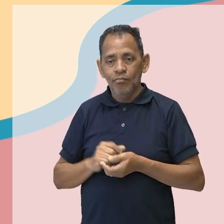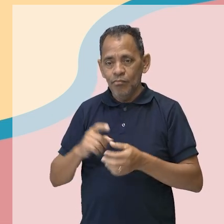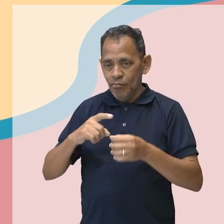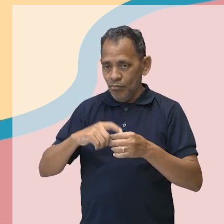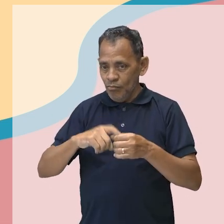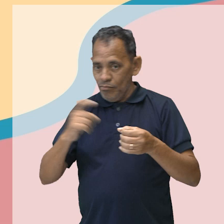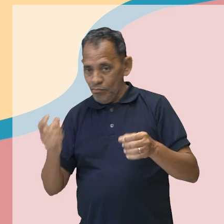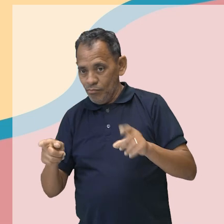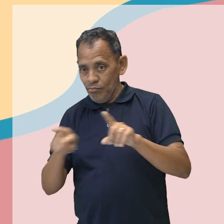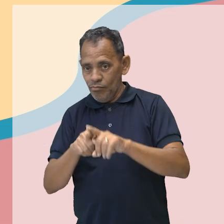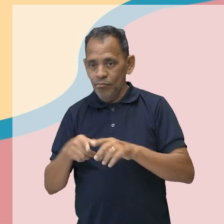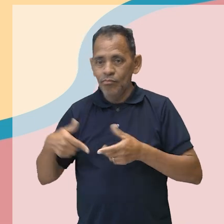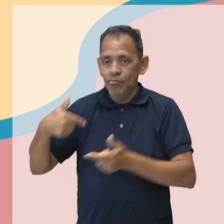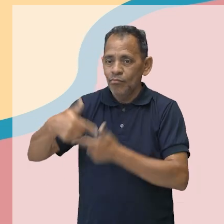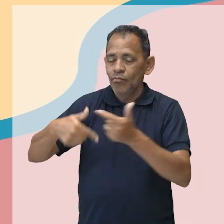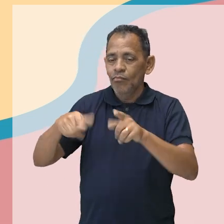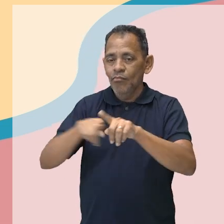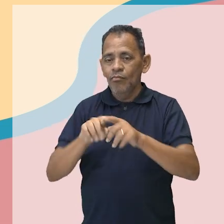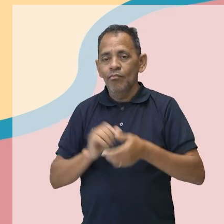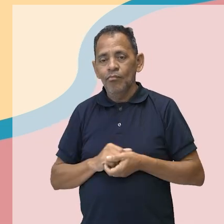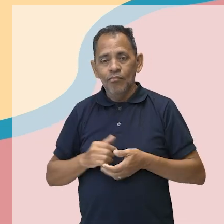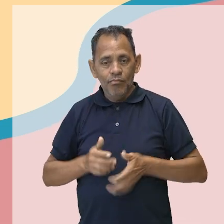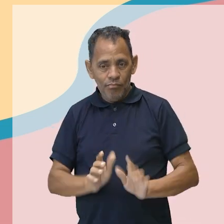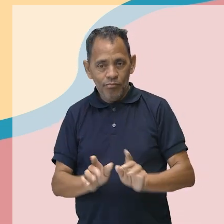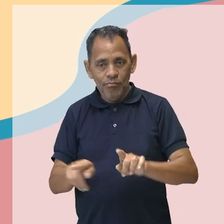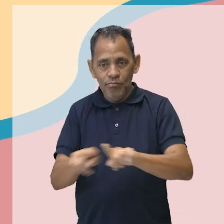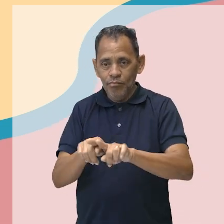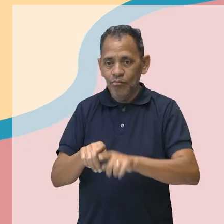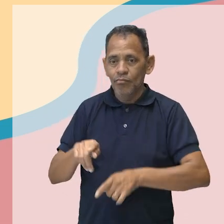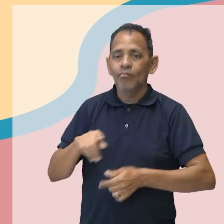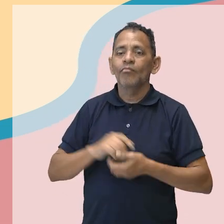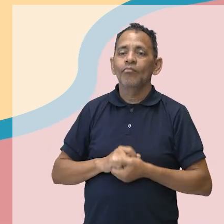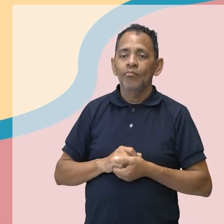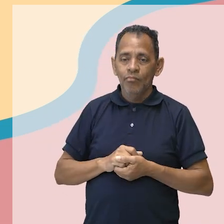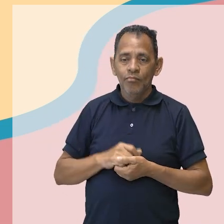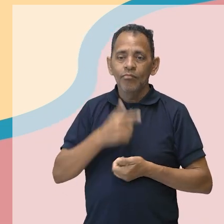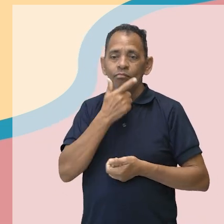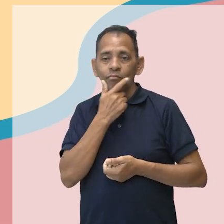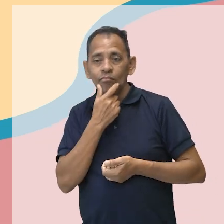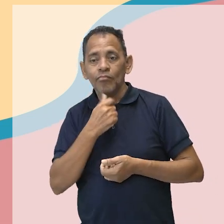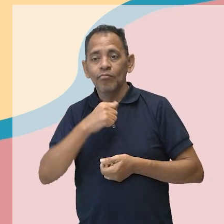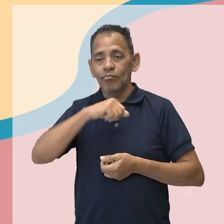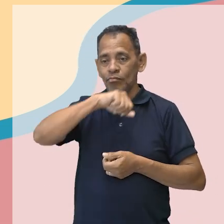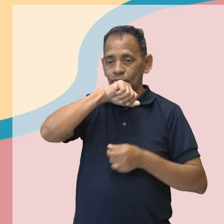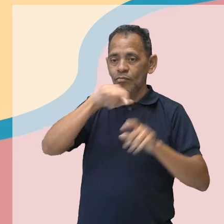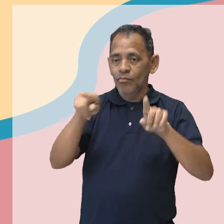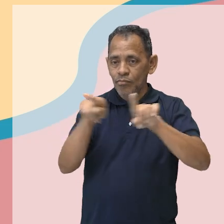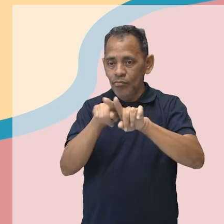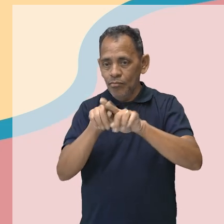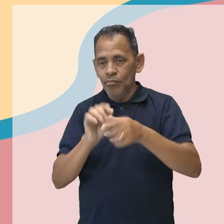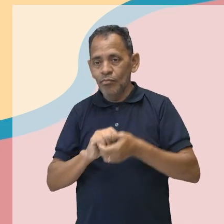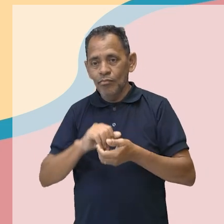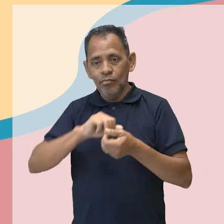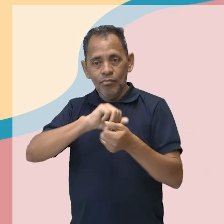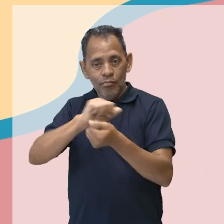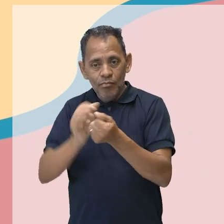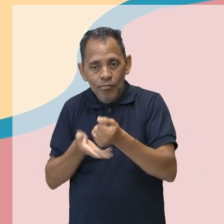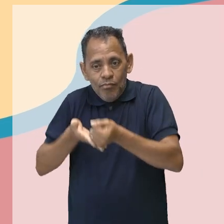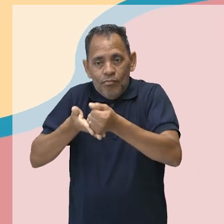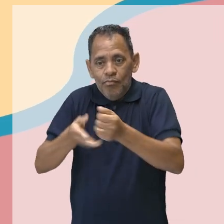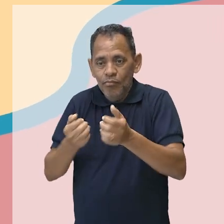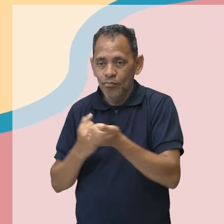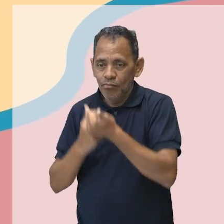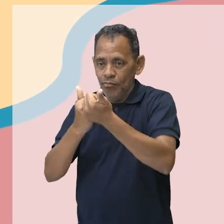jornadas de trabalho mais curtas. O trabalho é visto como um meio de sustento, mas também como uma forma de